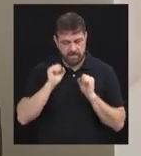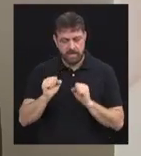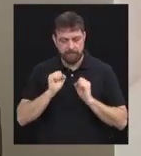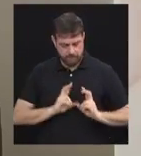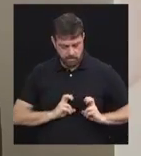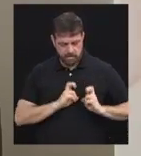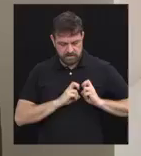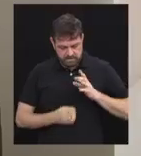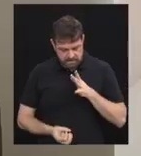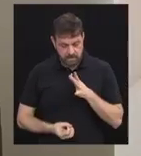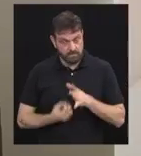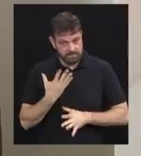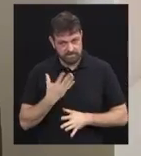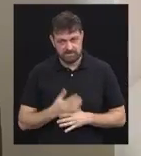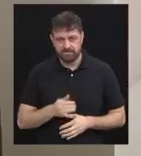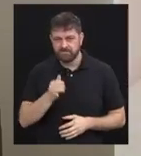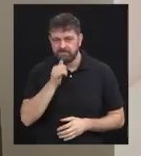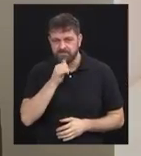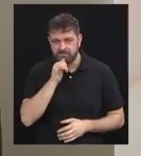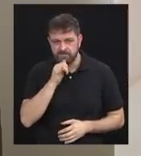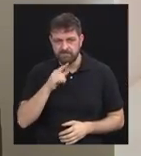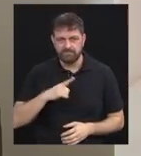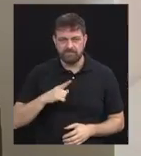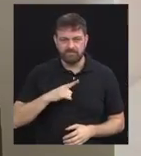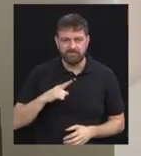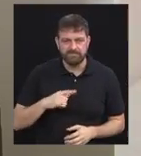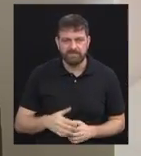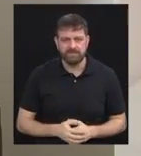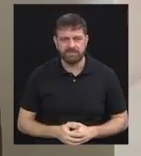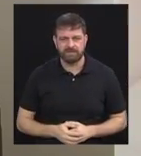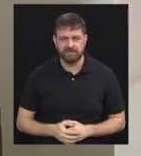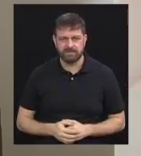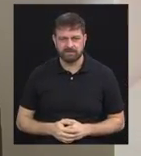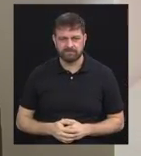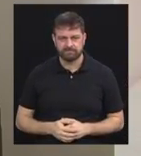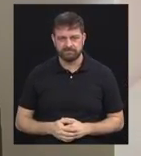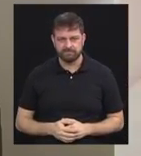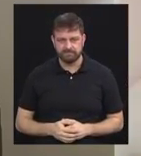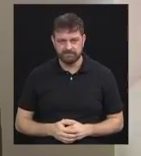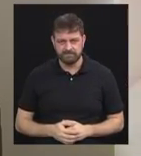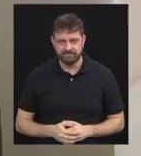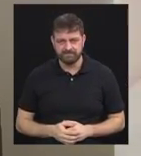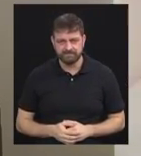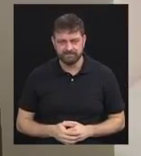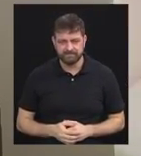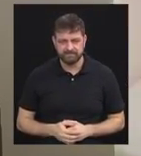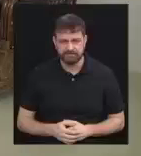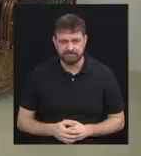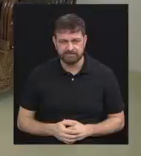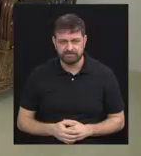de desenvolver o câncer de mama, por exemplo, que tenha um câncer, que tenha